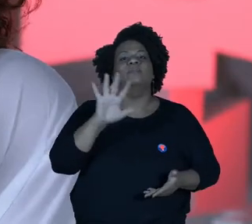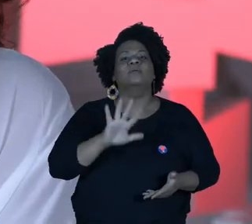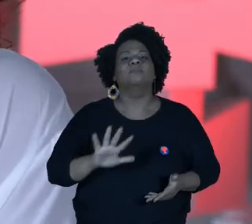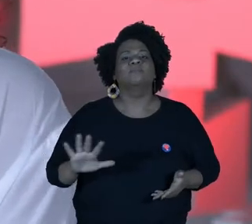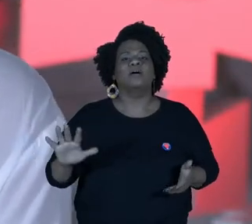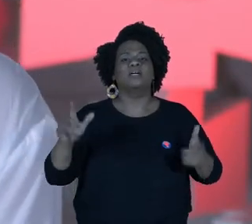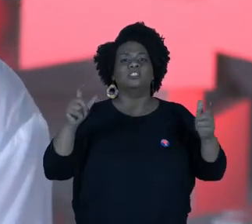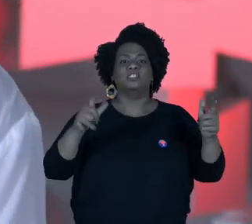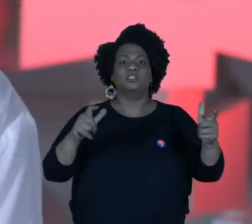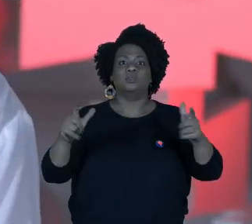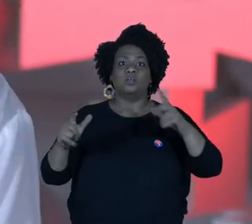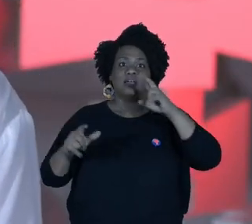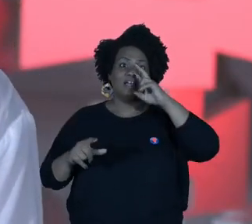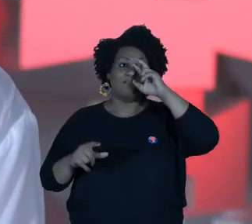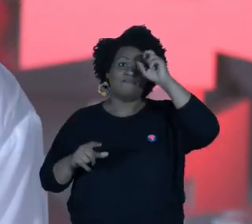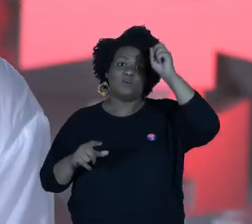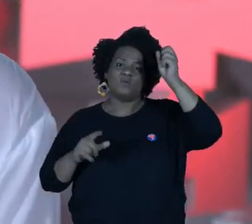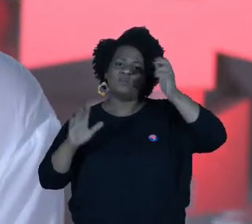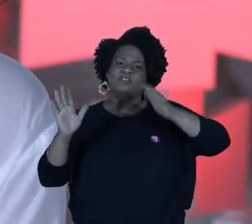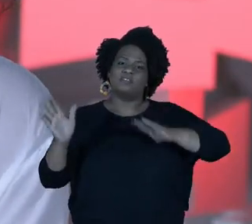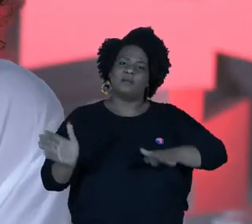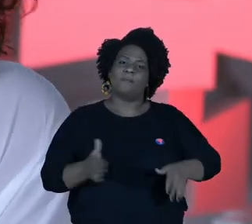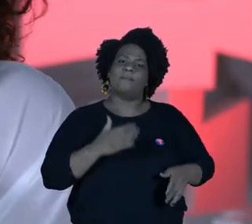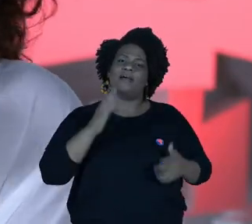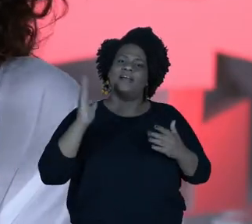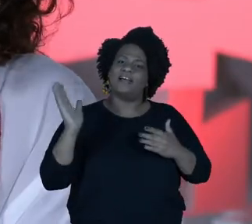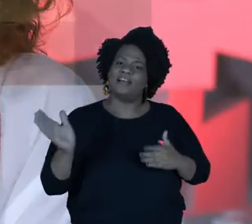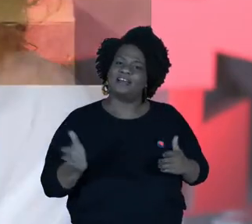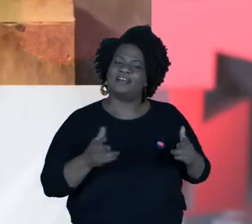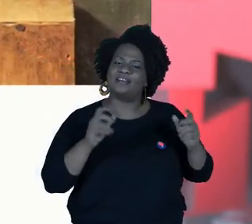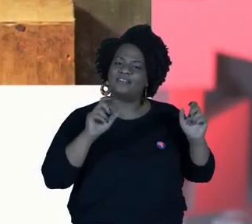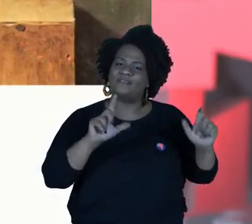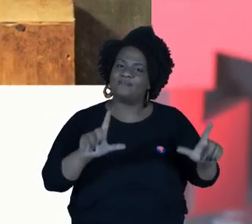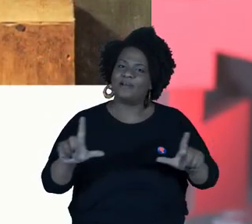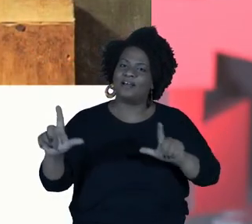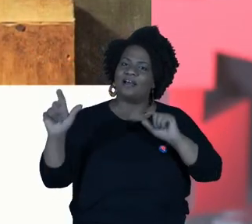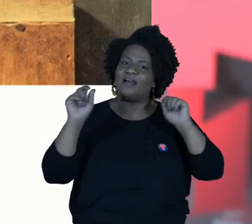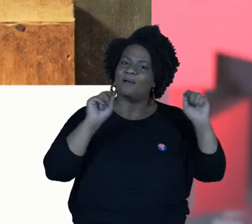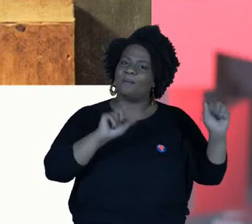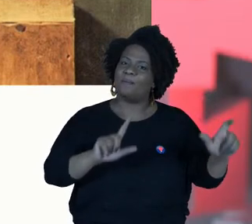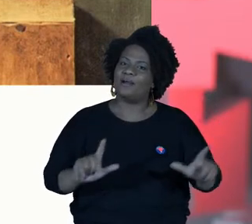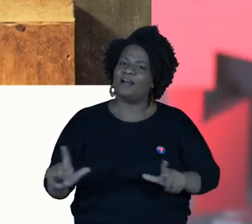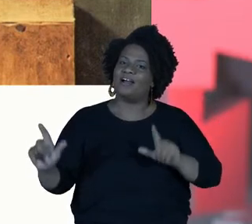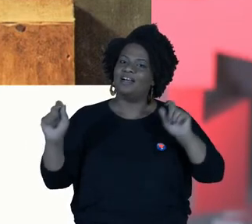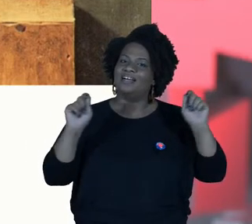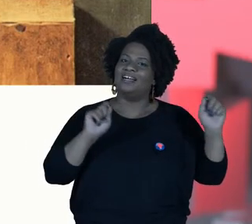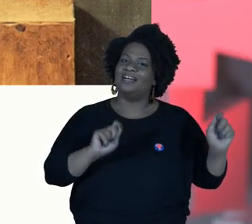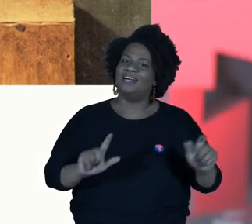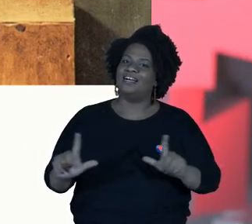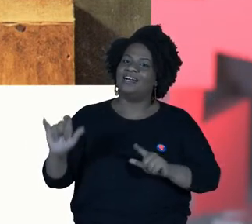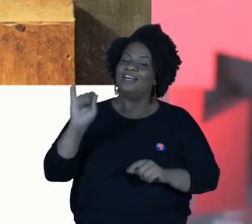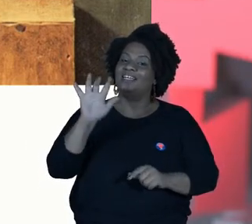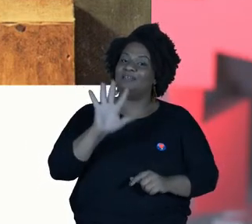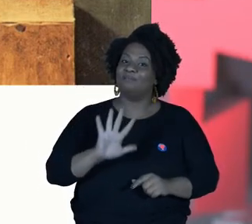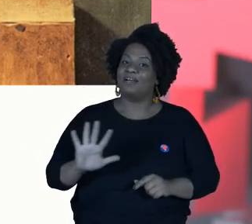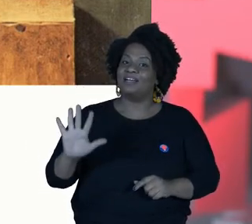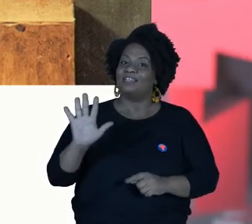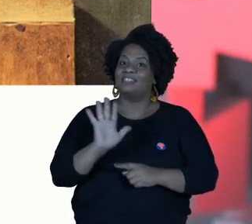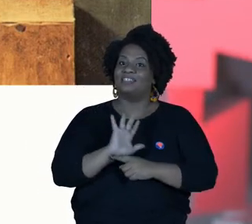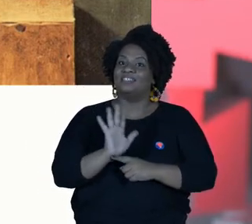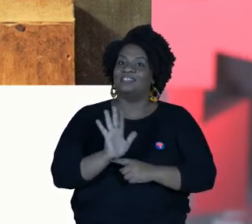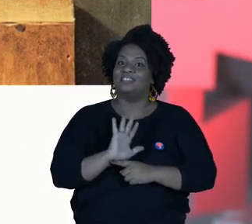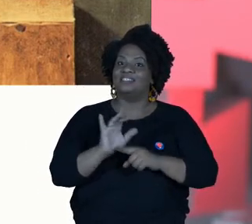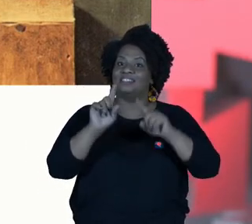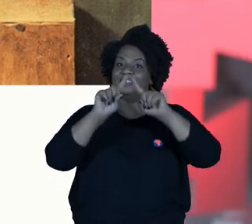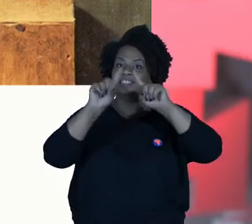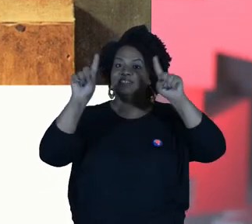potência nas passagens. A gente vive um tempo das passagens das imagens. Do cinema, dos vídeos,